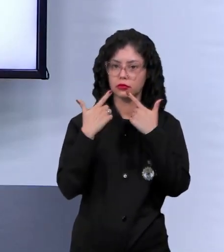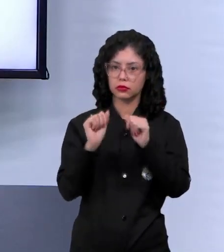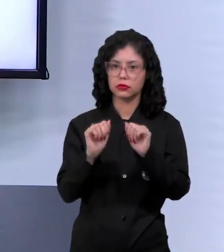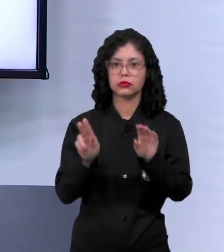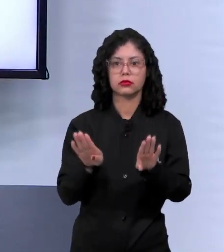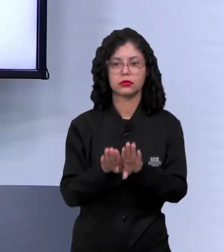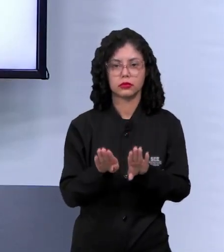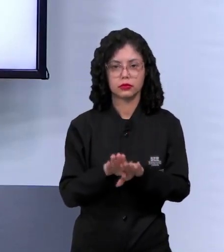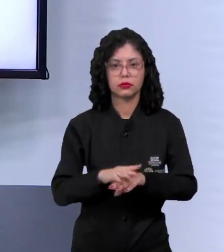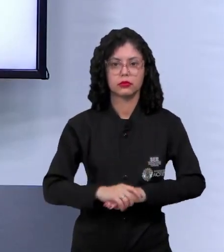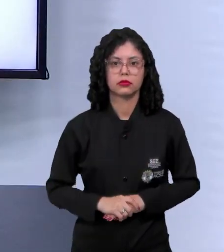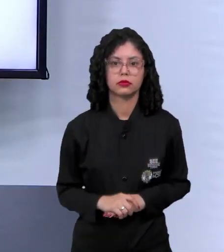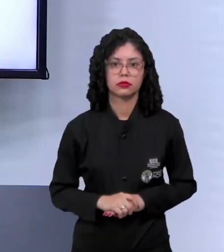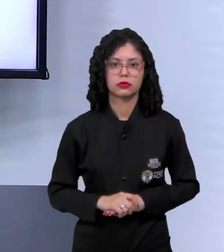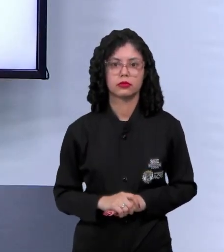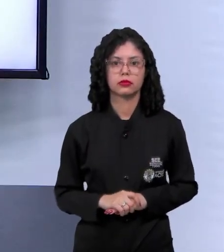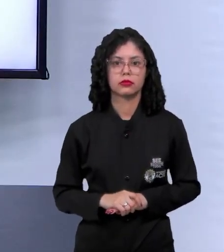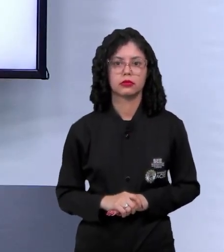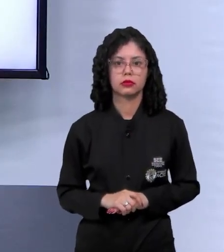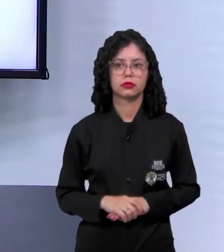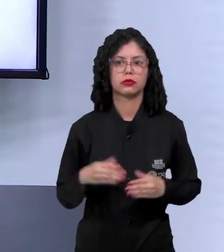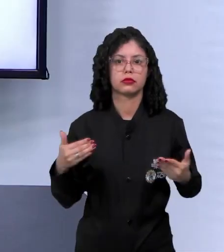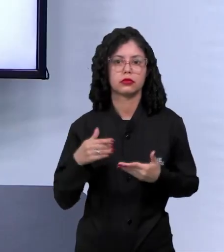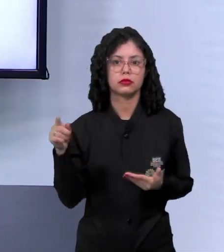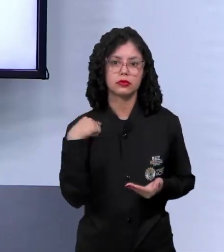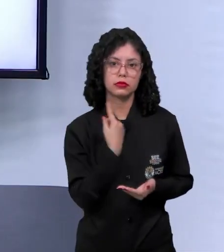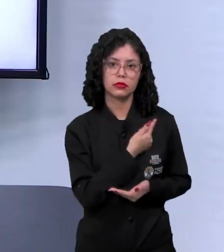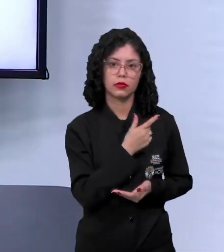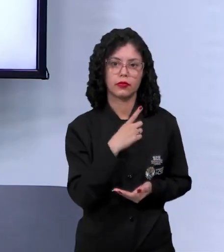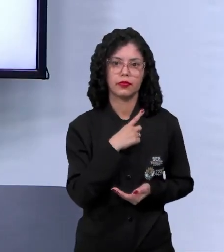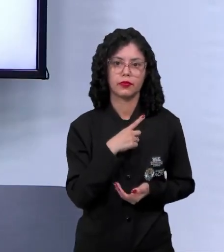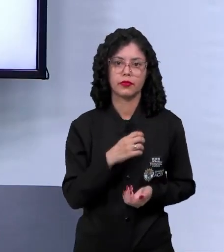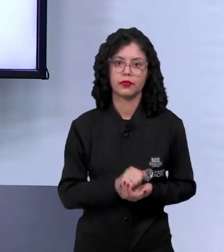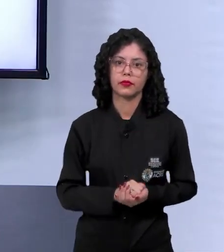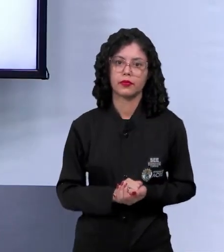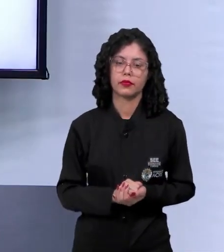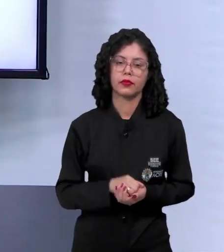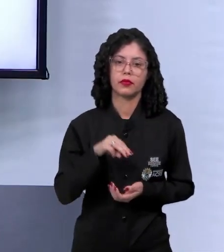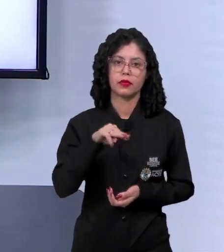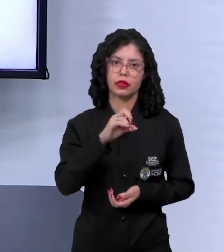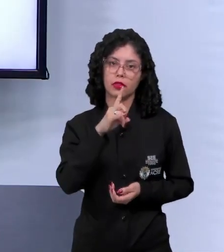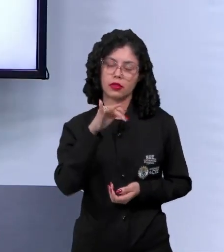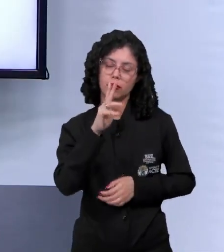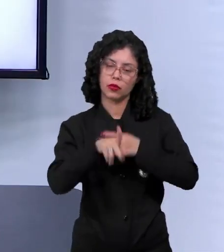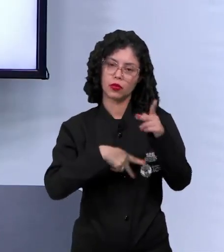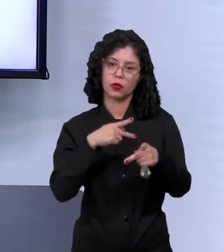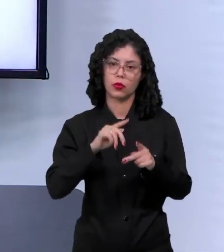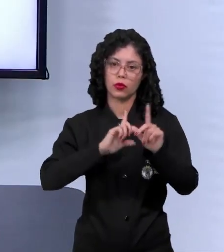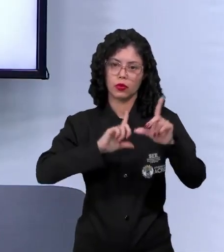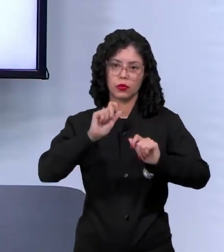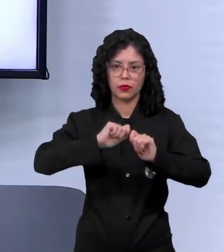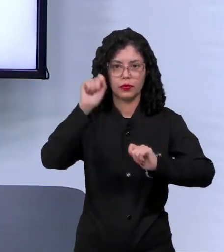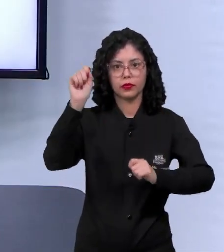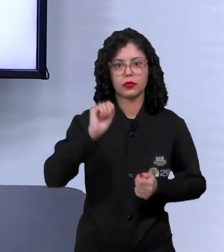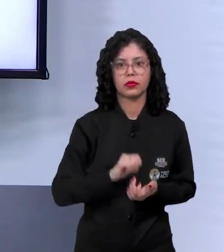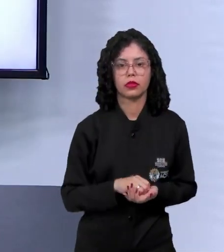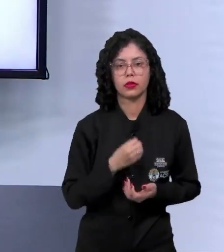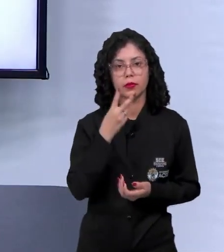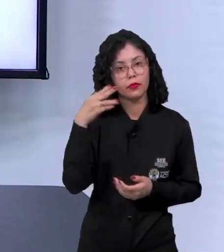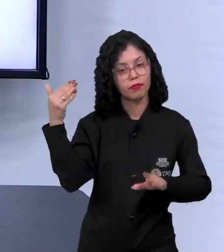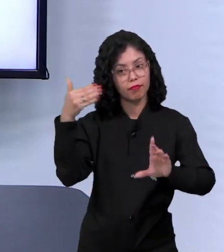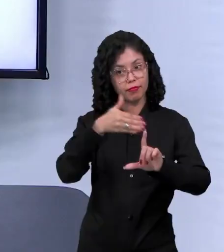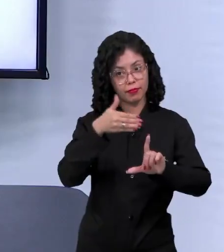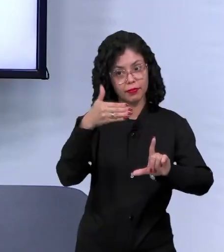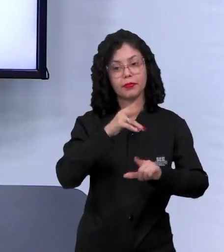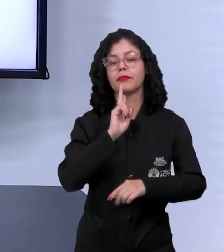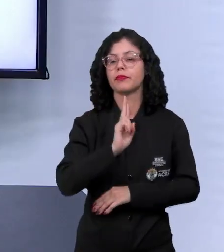linguagens, certo? Então, olha só, hoje nós temos o Museu dos Povos Acreanos que está sendo bem